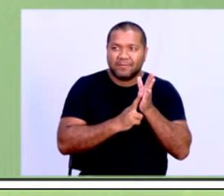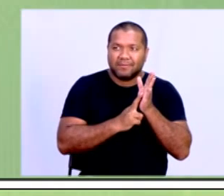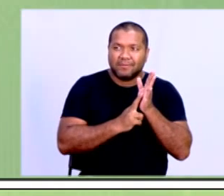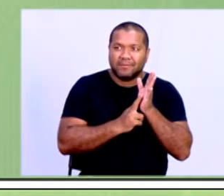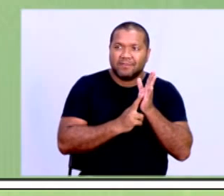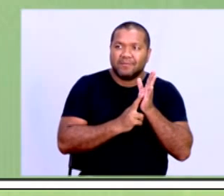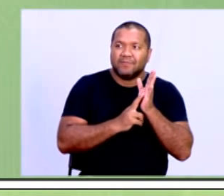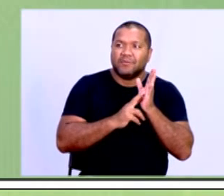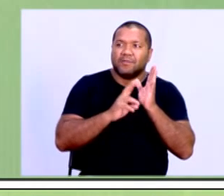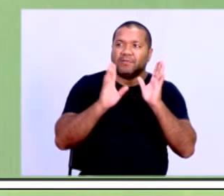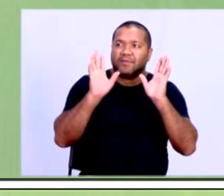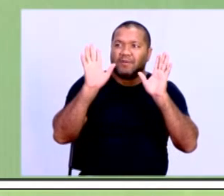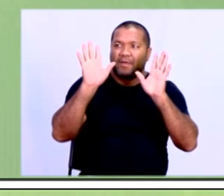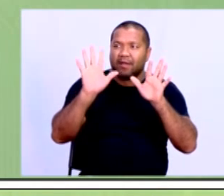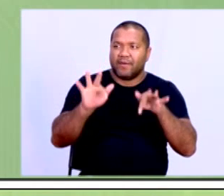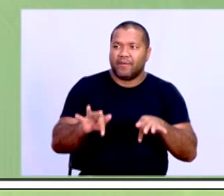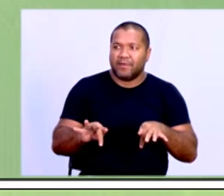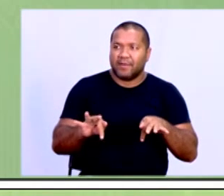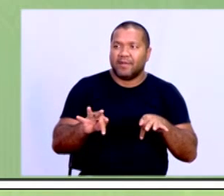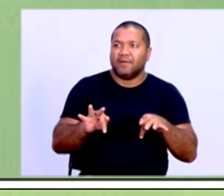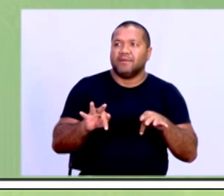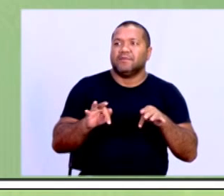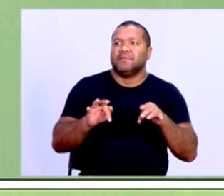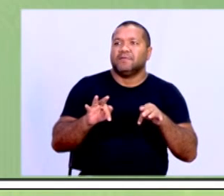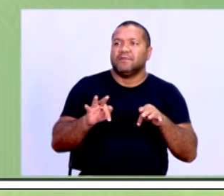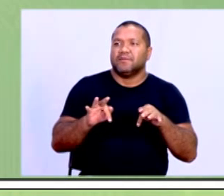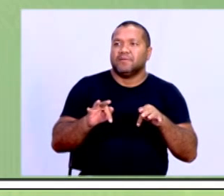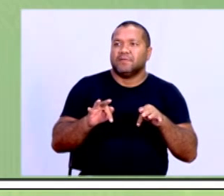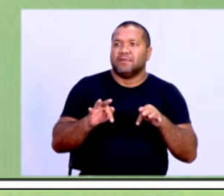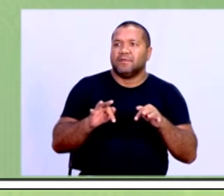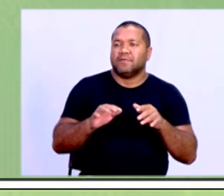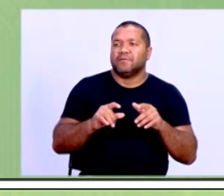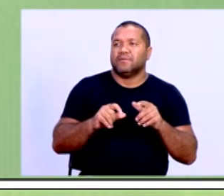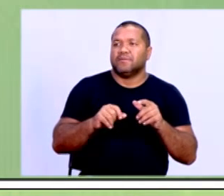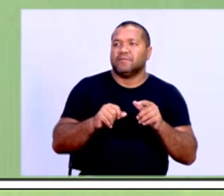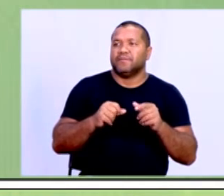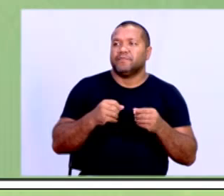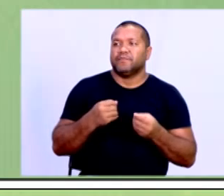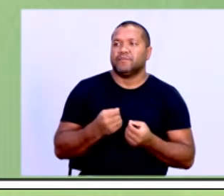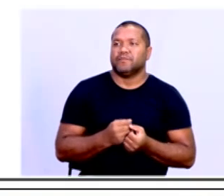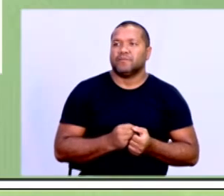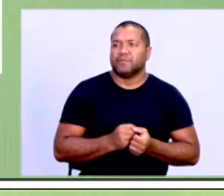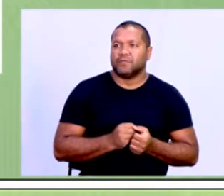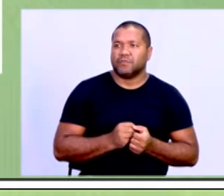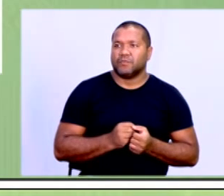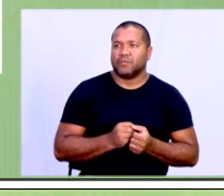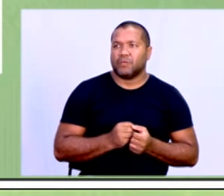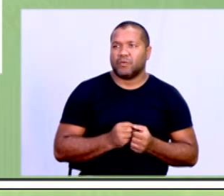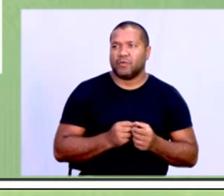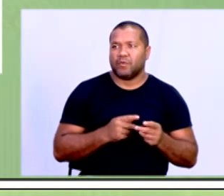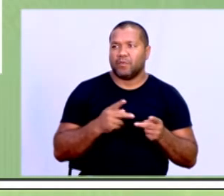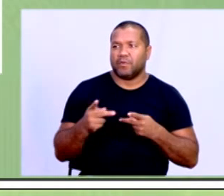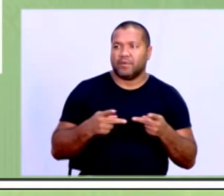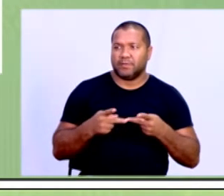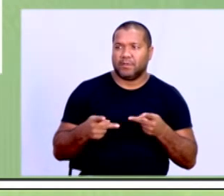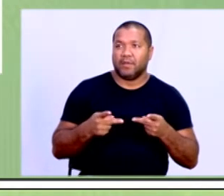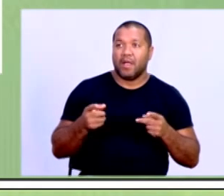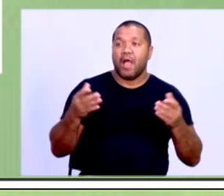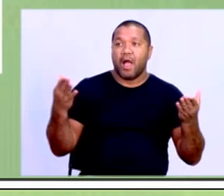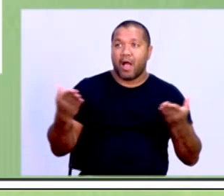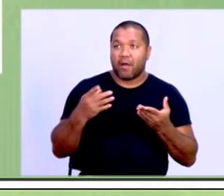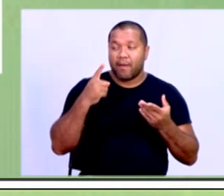o incremento do produto integrado ao repositório. Então, nós vamos ver isso agora todos juntos,